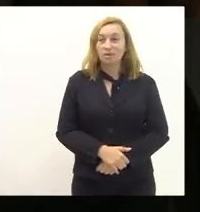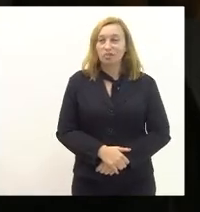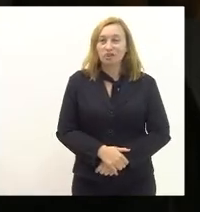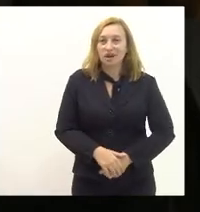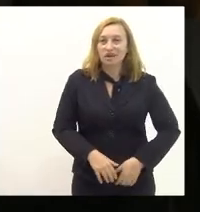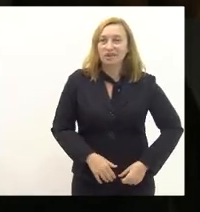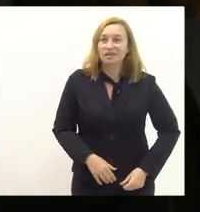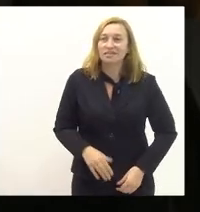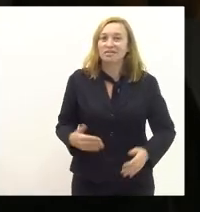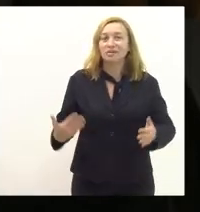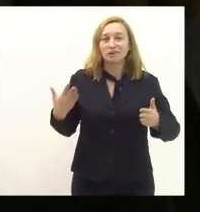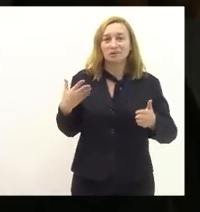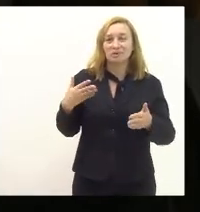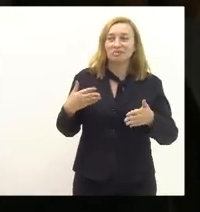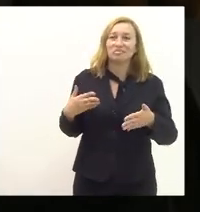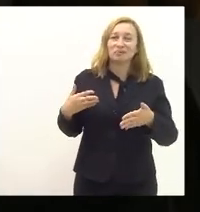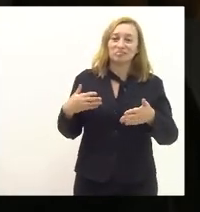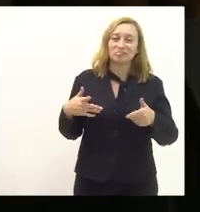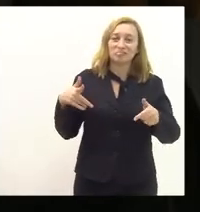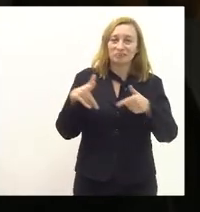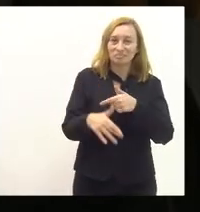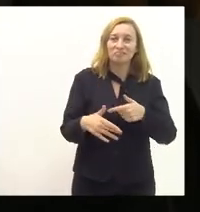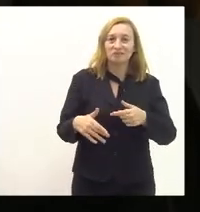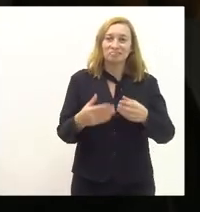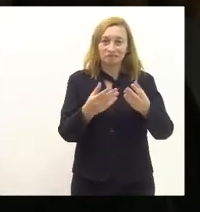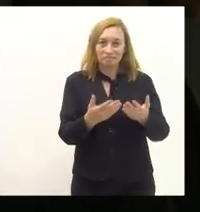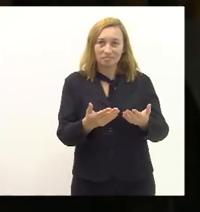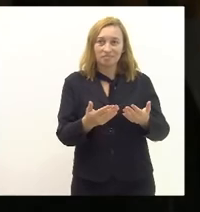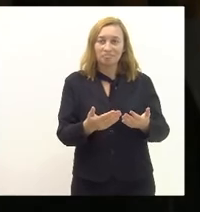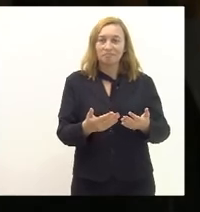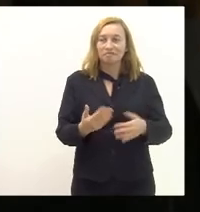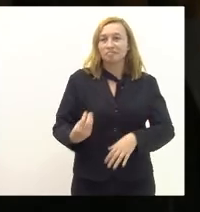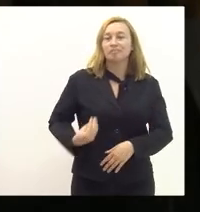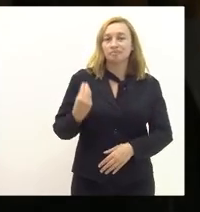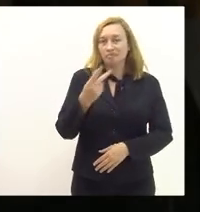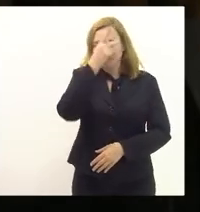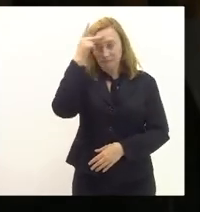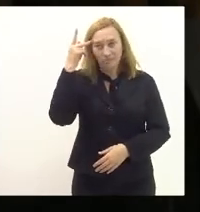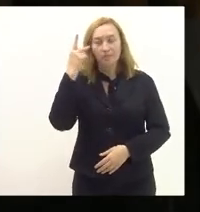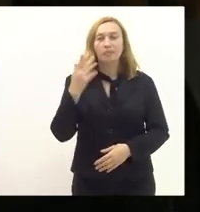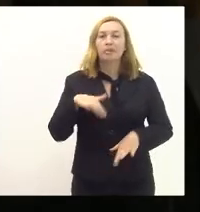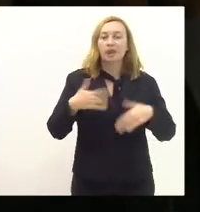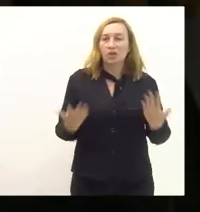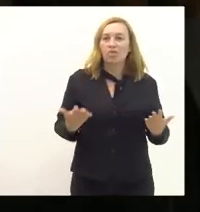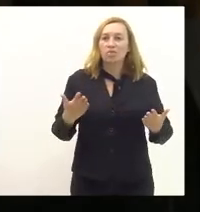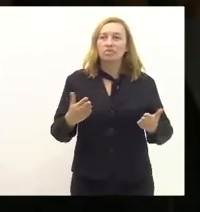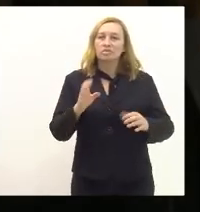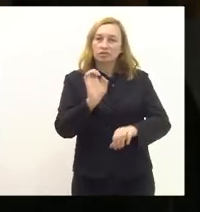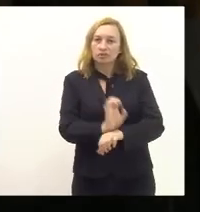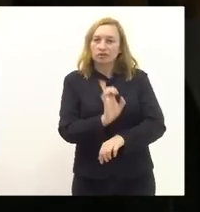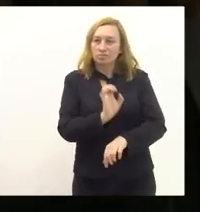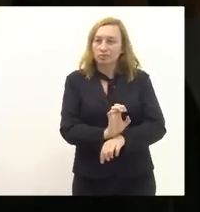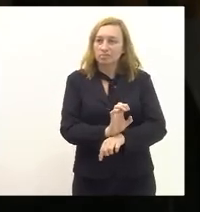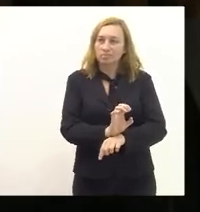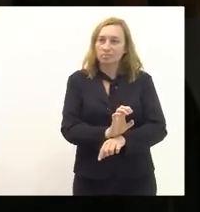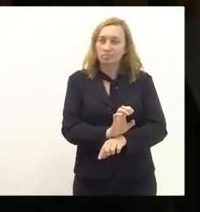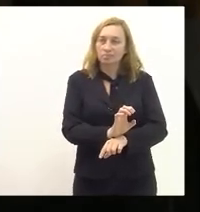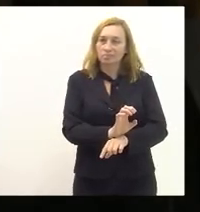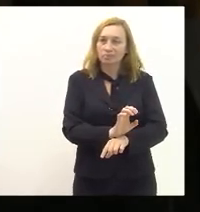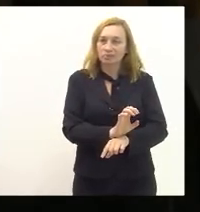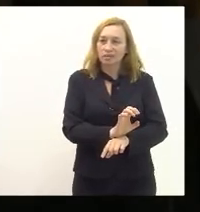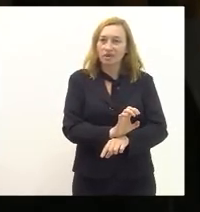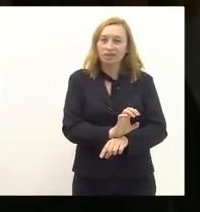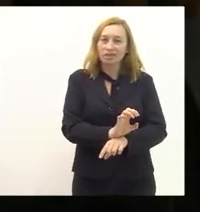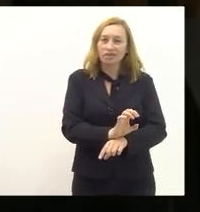apertam diretamente na vida das pessoas. Quando a gente faz cortes, quando o Estado faz cortes na educação, na saúde,